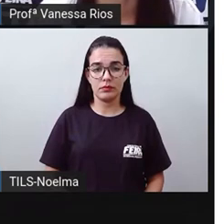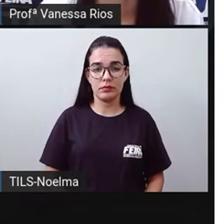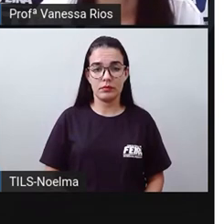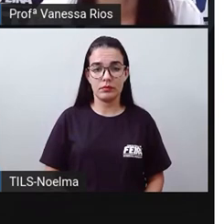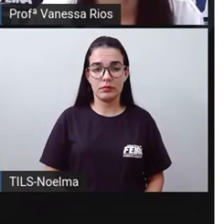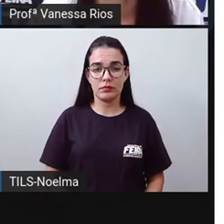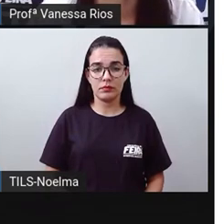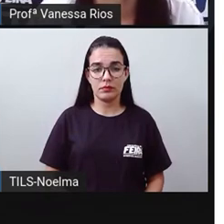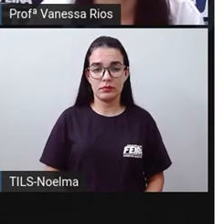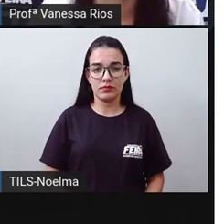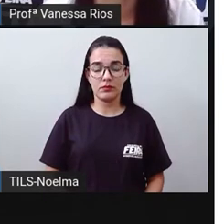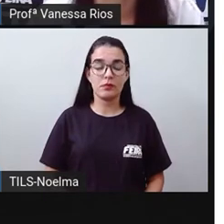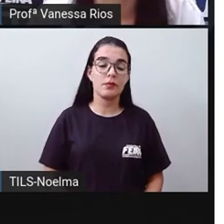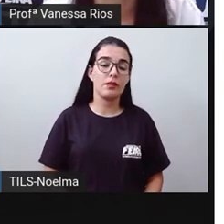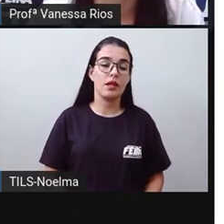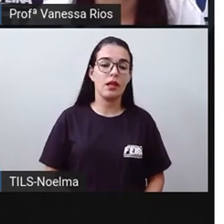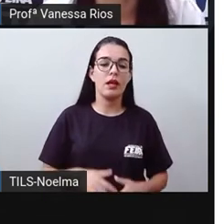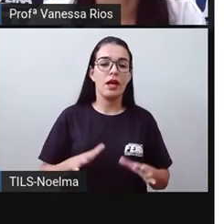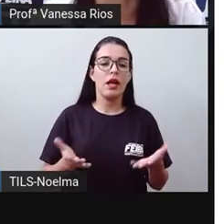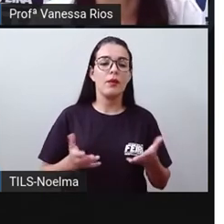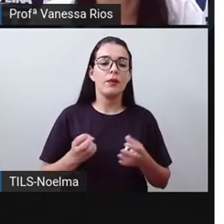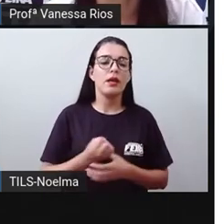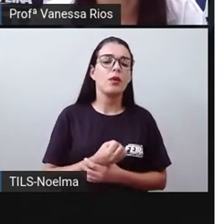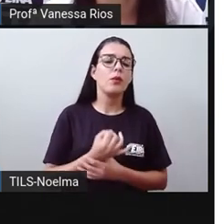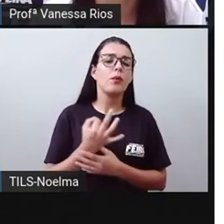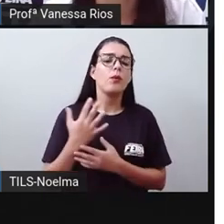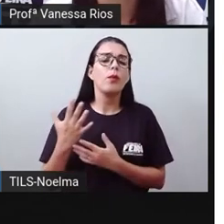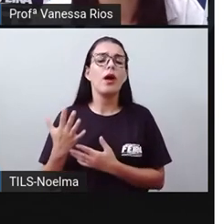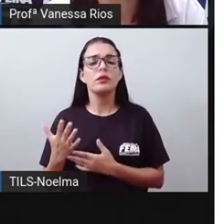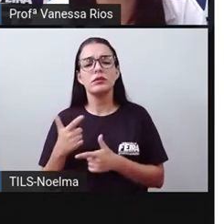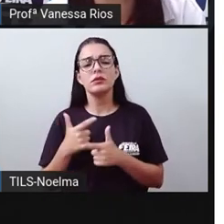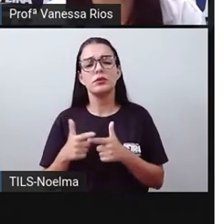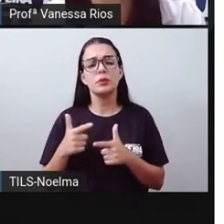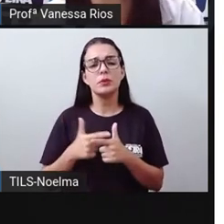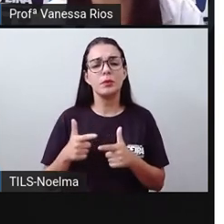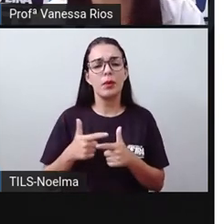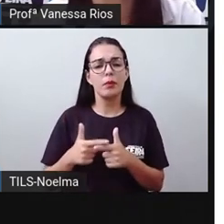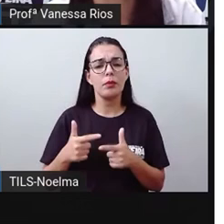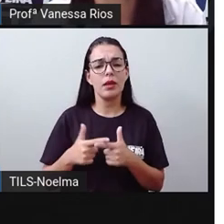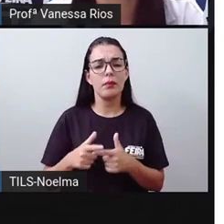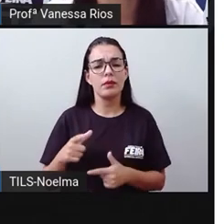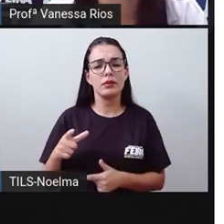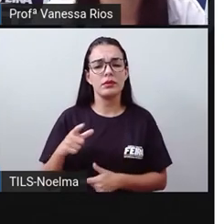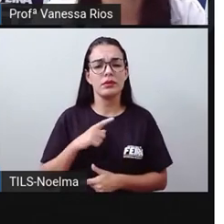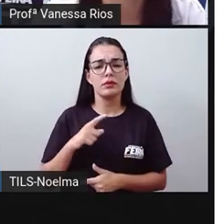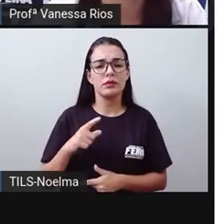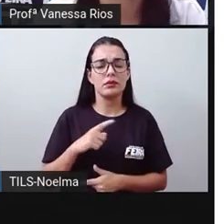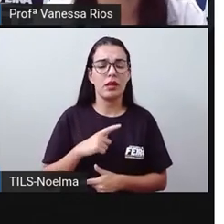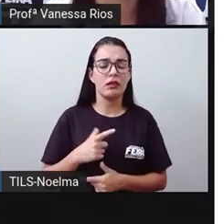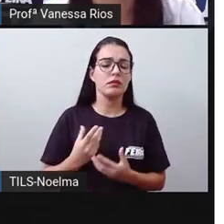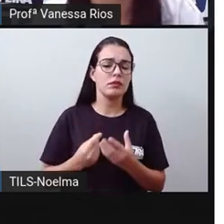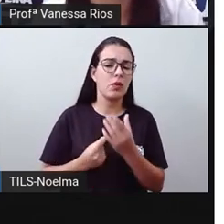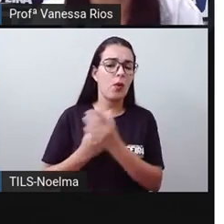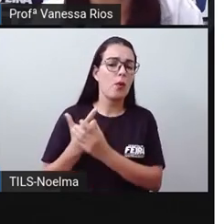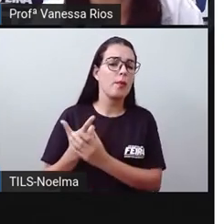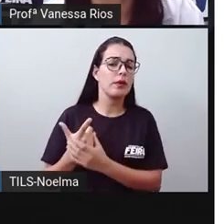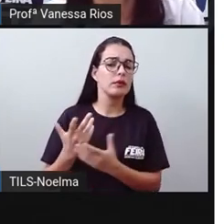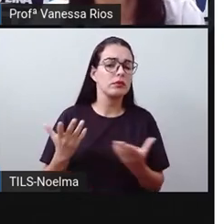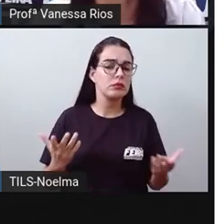E aí, quais são, né, as consequências? O que é que, então, esse consumismo pode nos trazer, pode